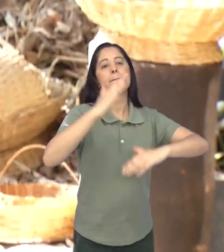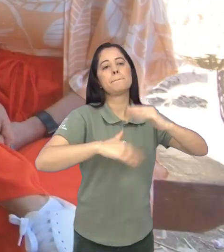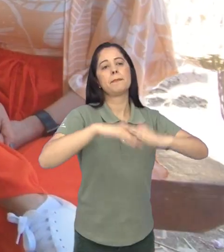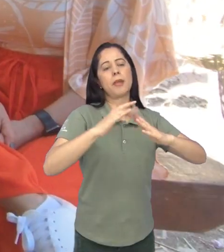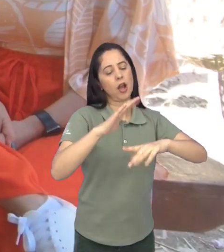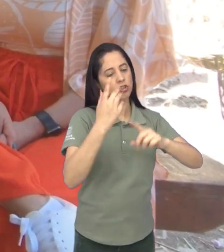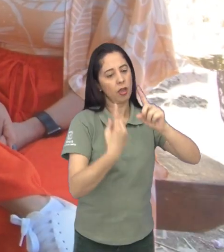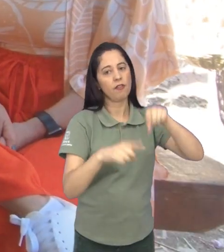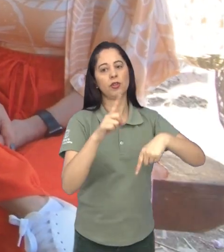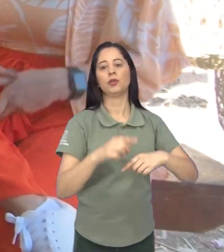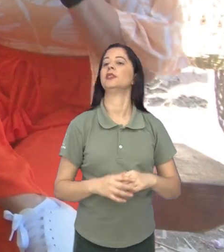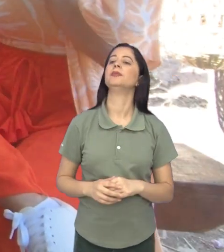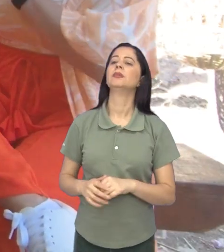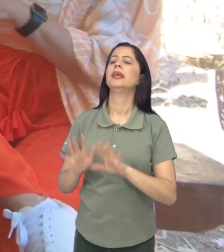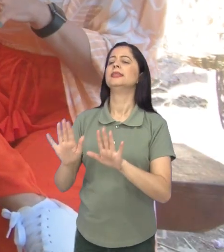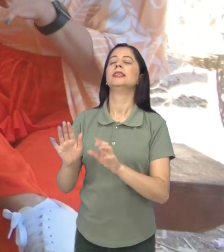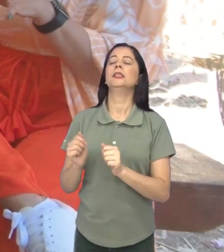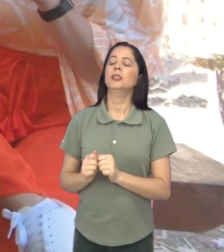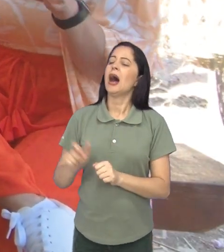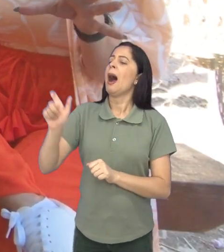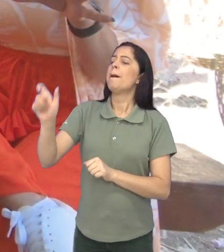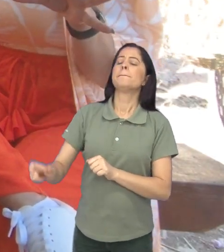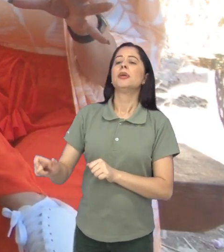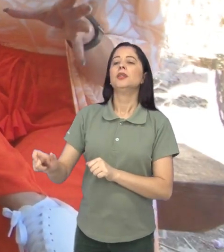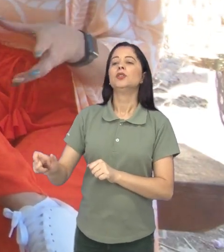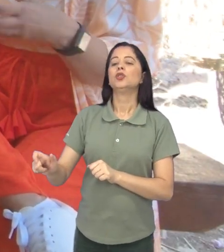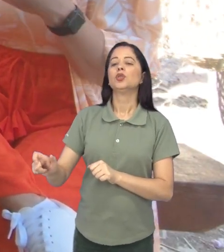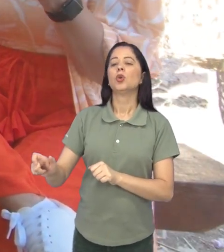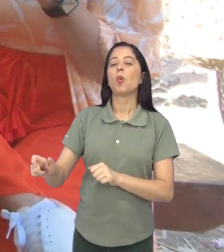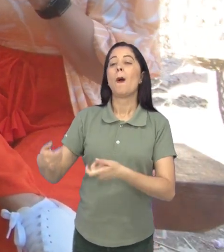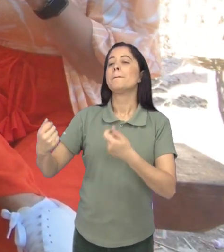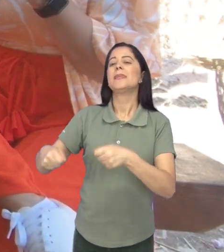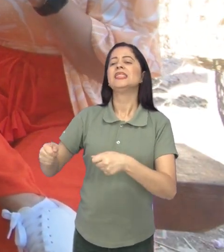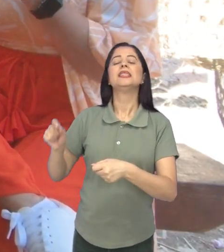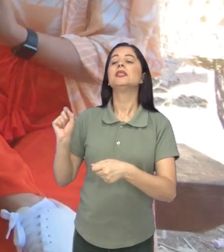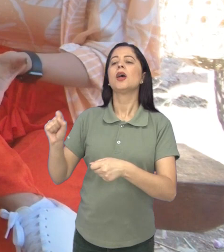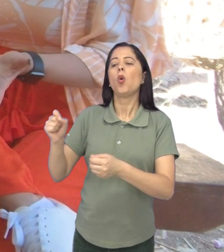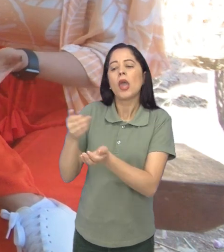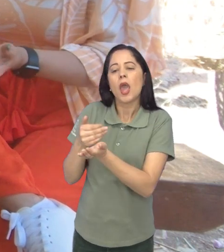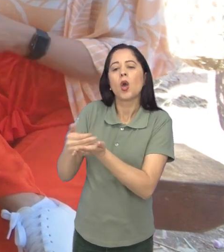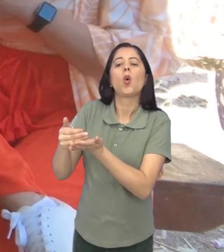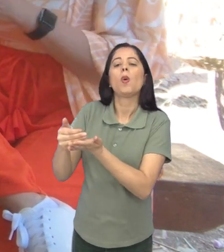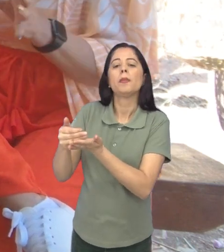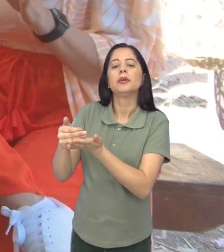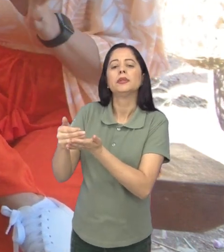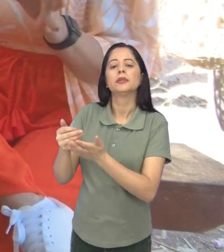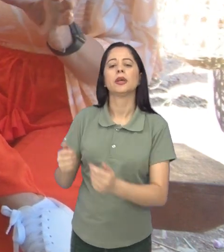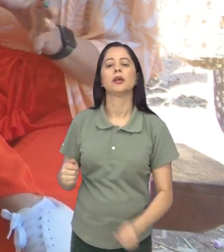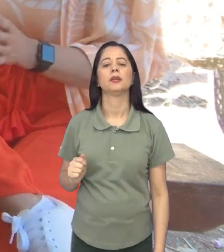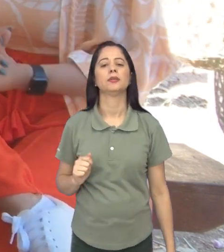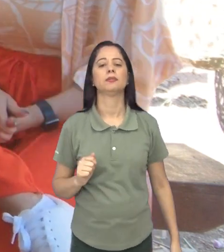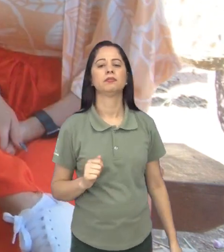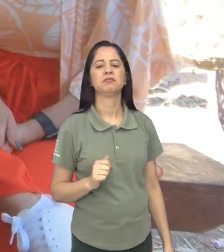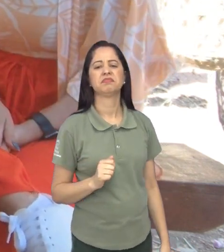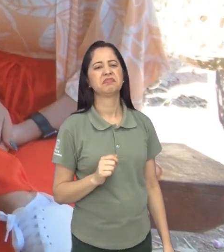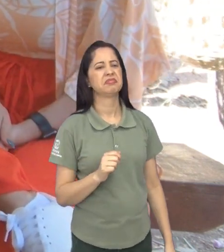trabalhar. O que ela precisa, principalmente, e assim, para começar, o que ela